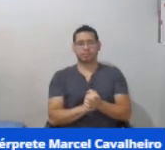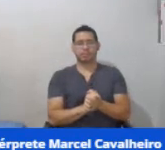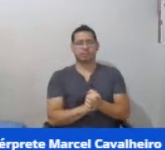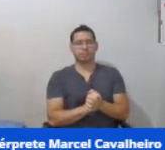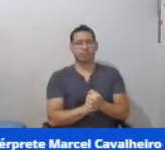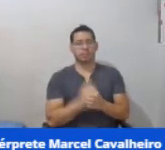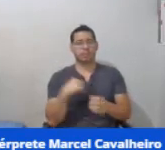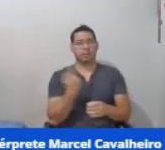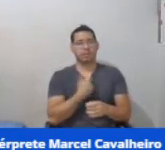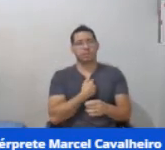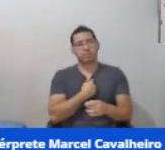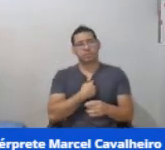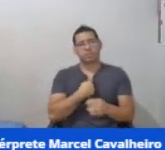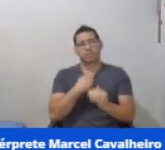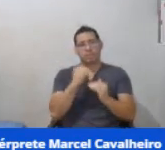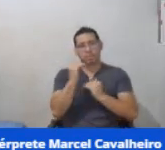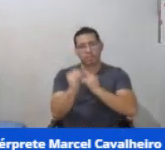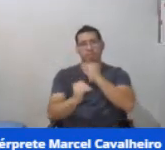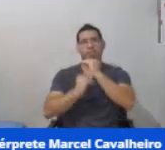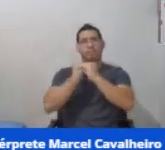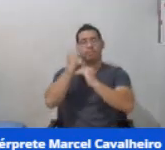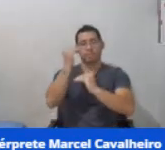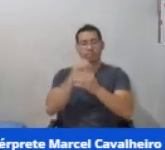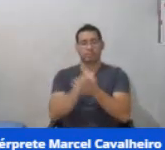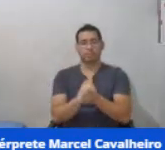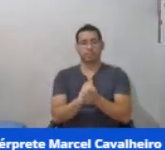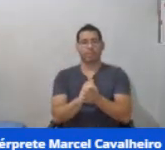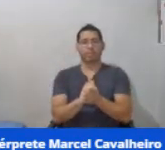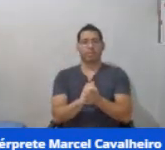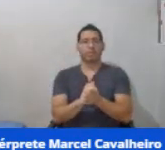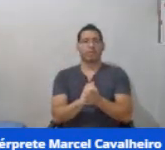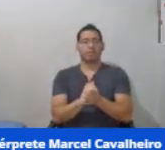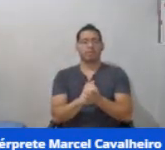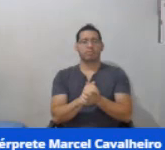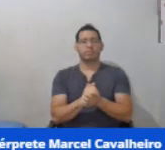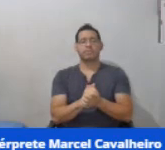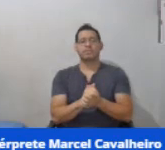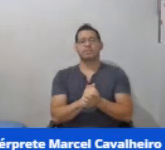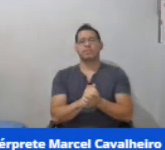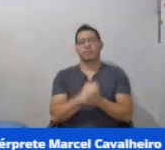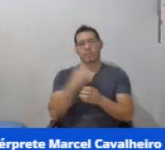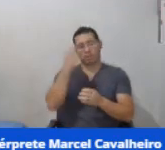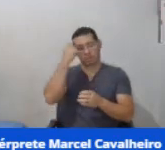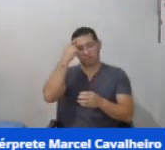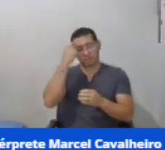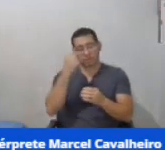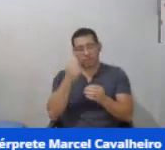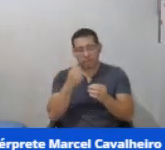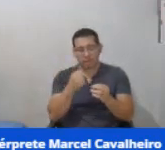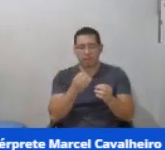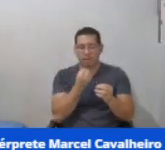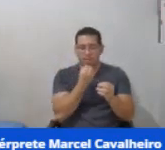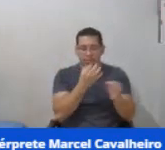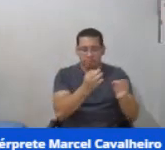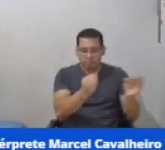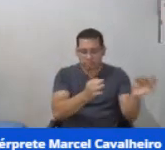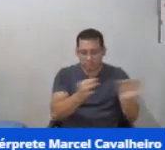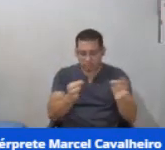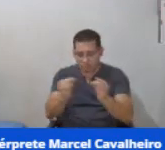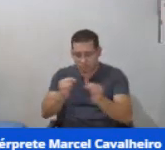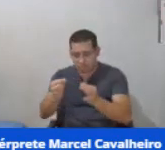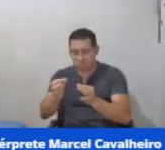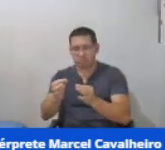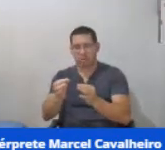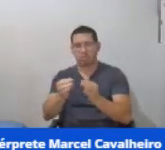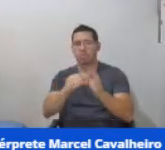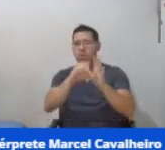a perspectiva de consolidar vantagem por termos organizado um currículo prescrito com bem